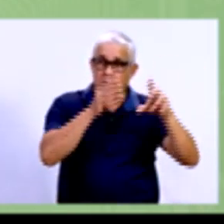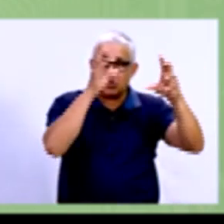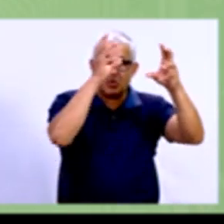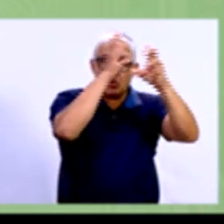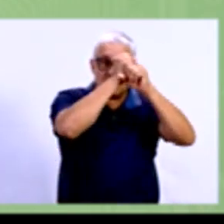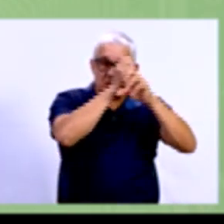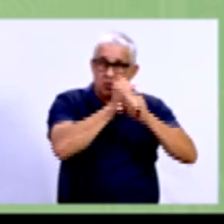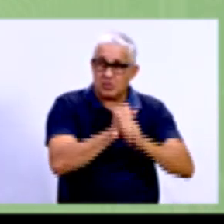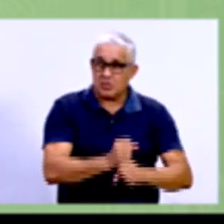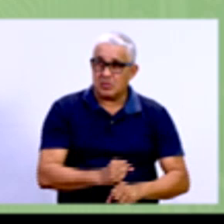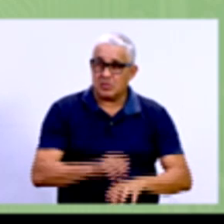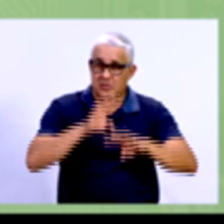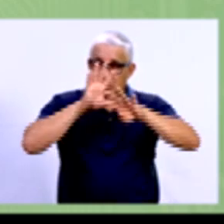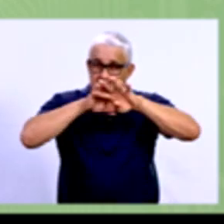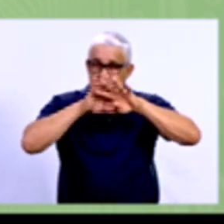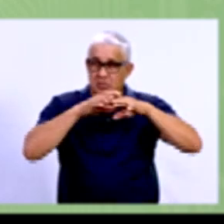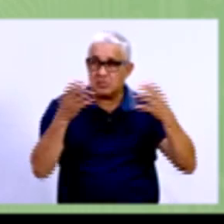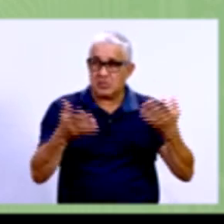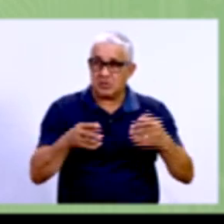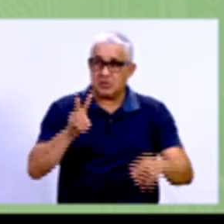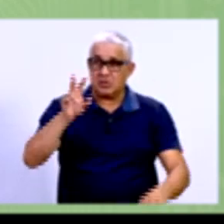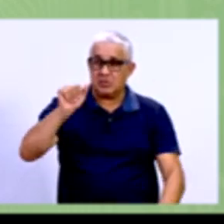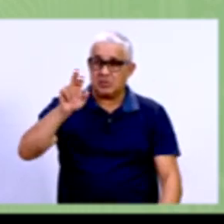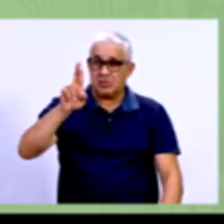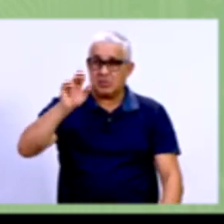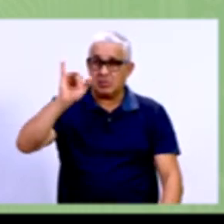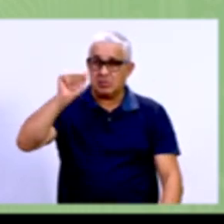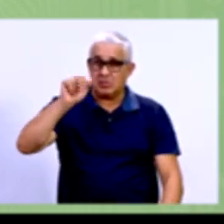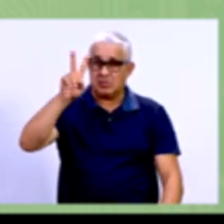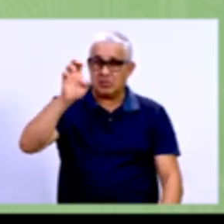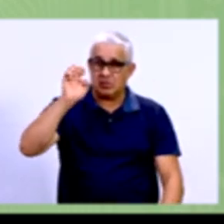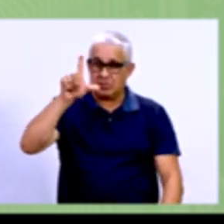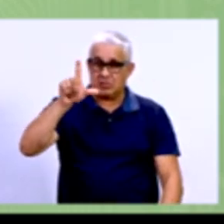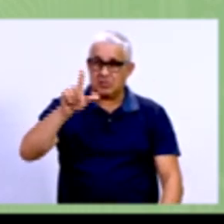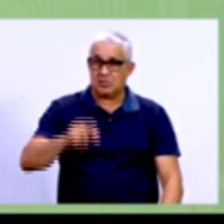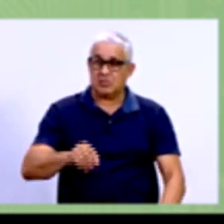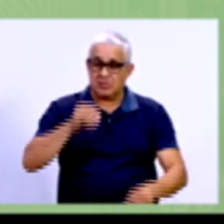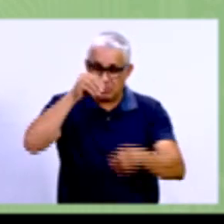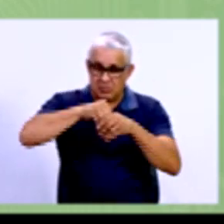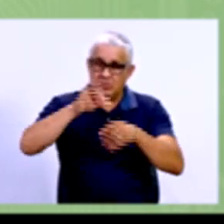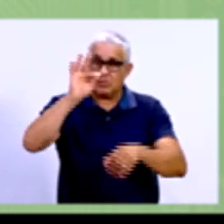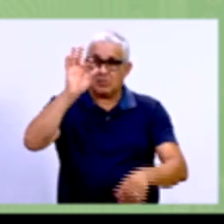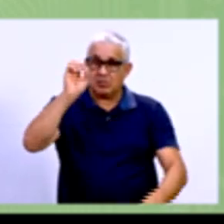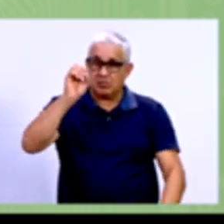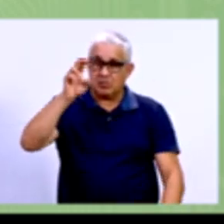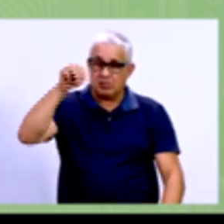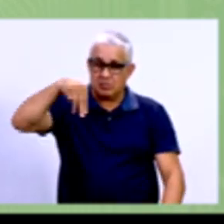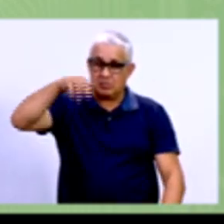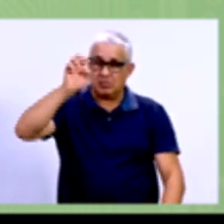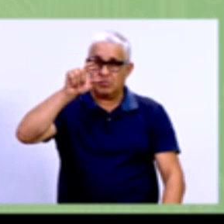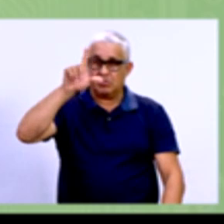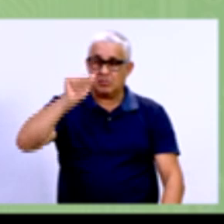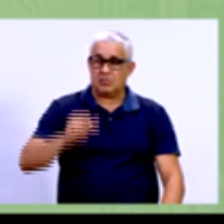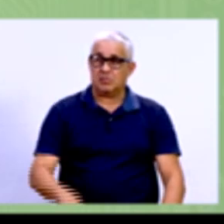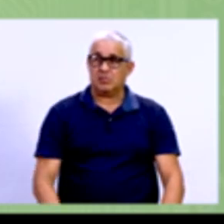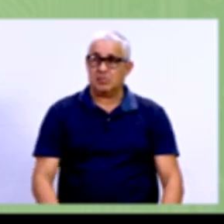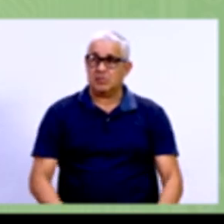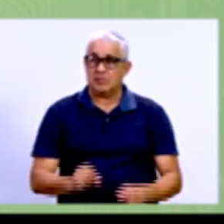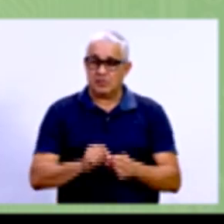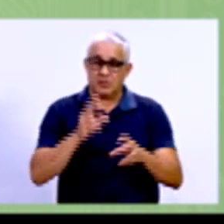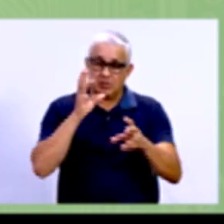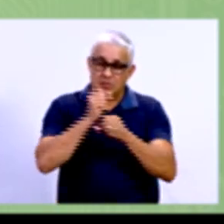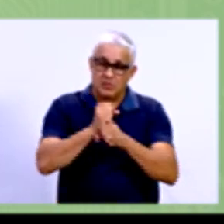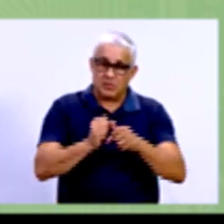tabelinha aqui, onde a gente vai ter só as variáveis que a gente vai usar dentro da nossa fórmula. Então, aqui x, y, aqui a gente vai fazer a soma